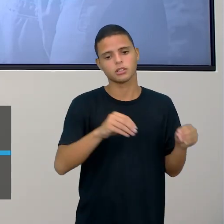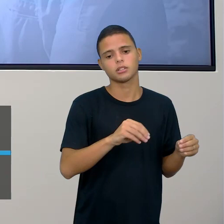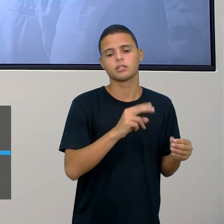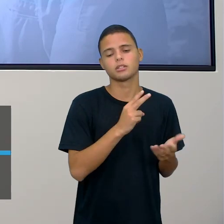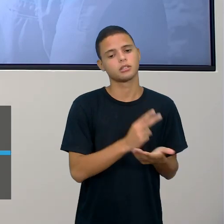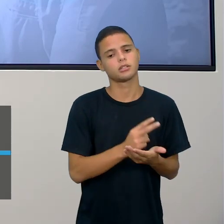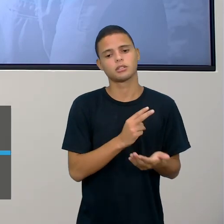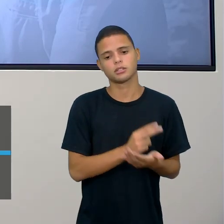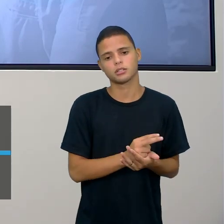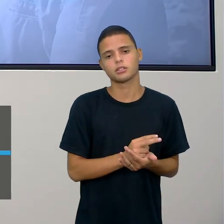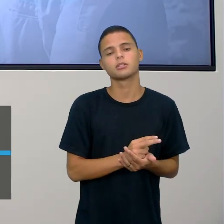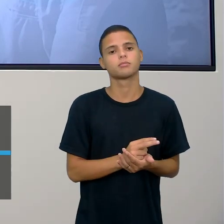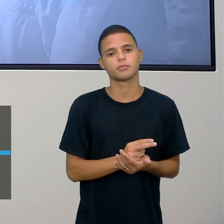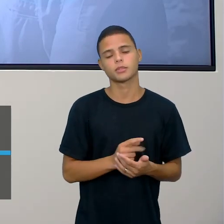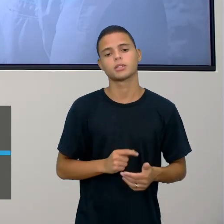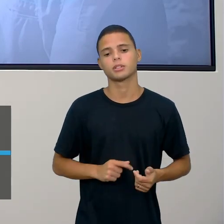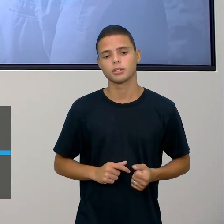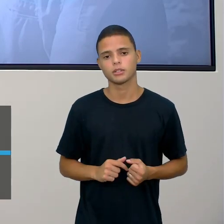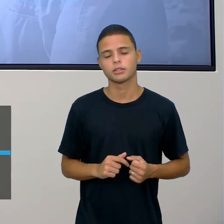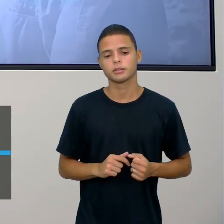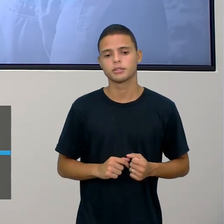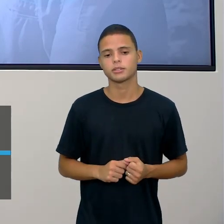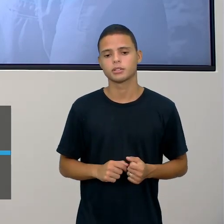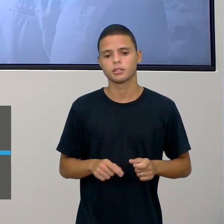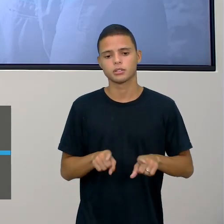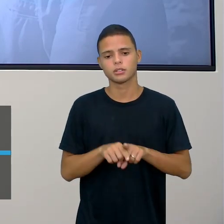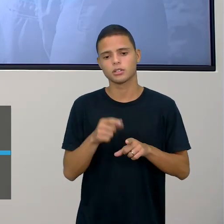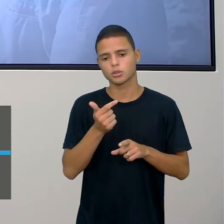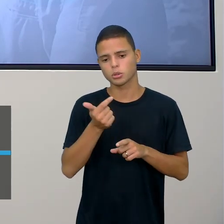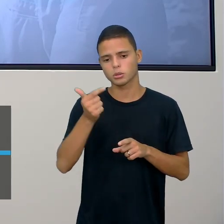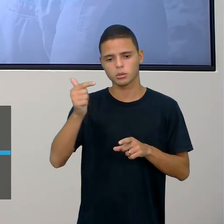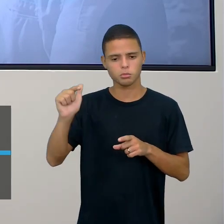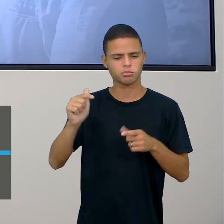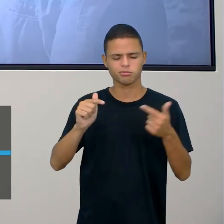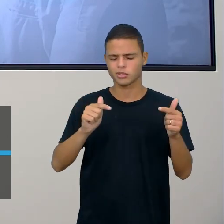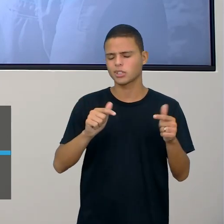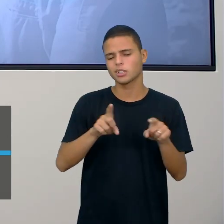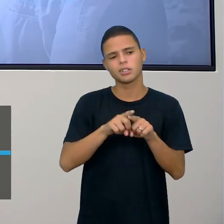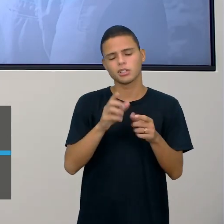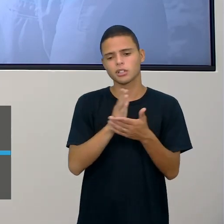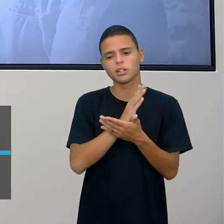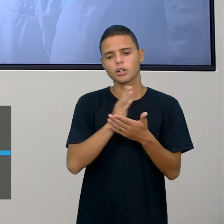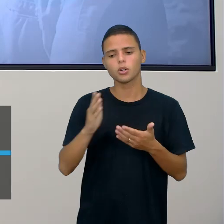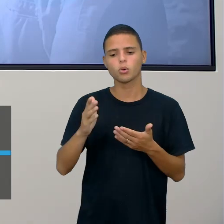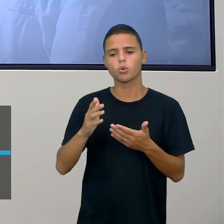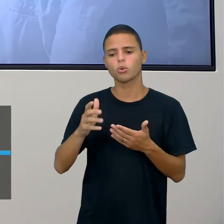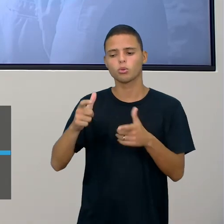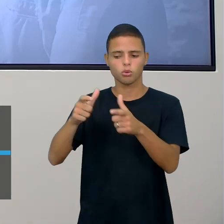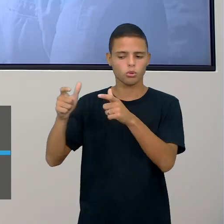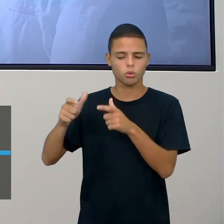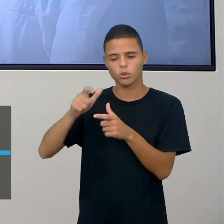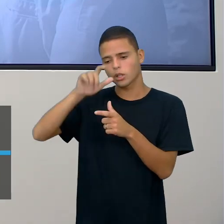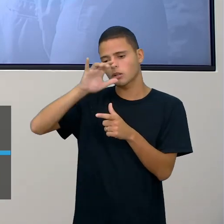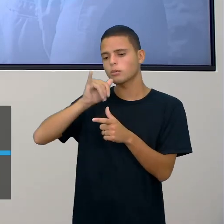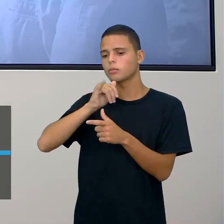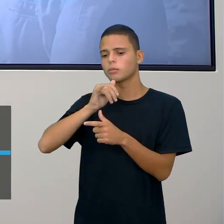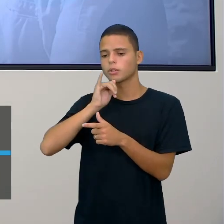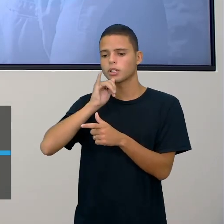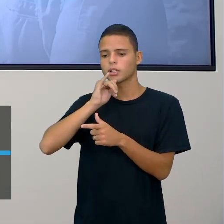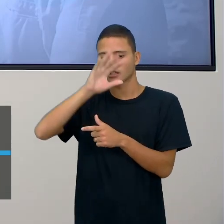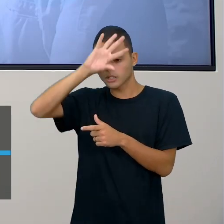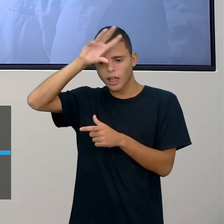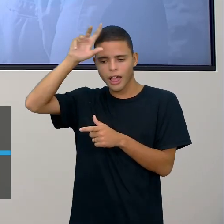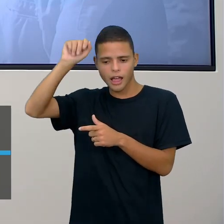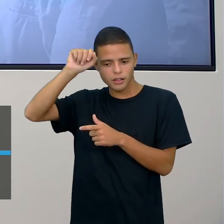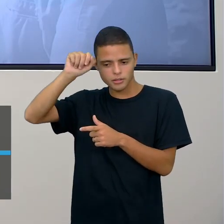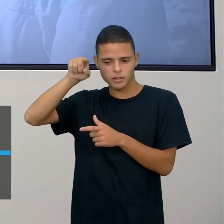E também, sem falar, lógico, né? Em muitas regiões na África, que daí a gente pode também perceber uma